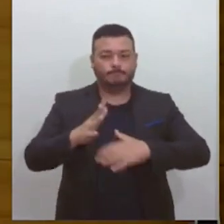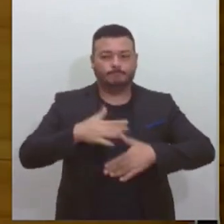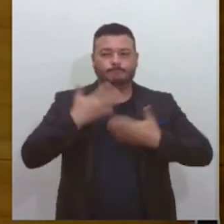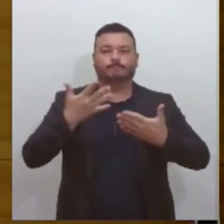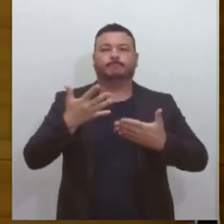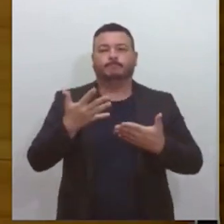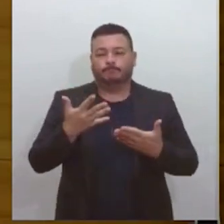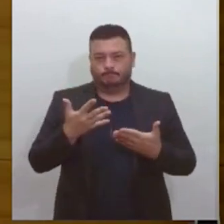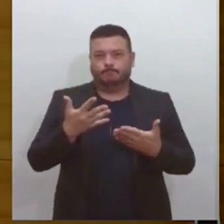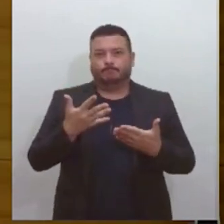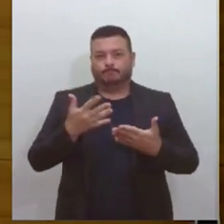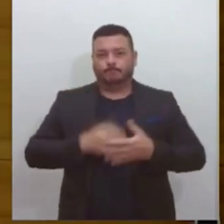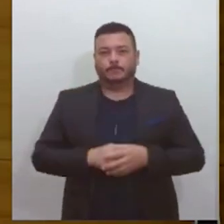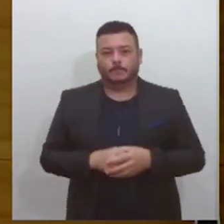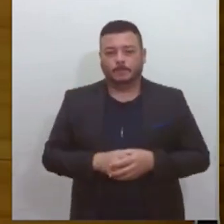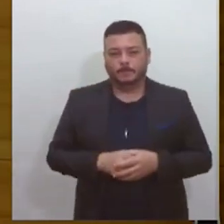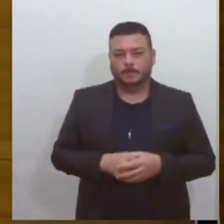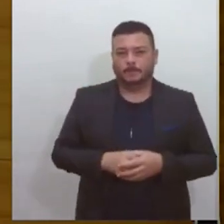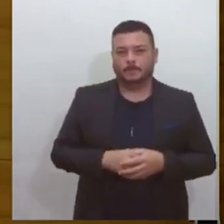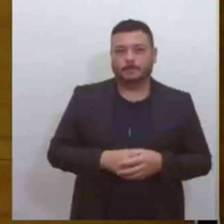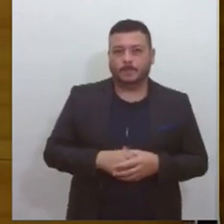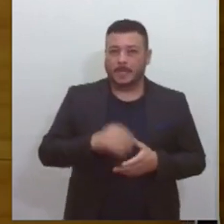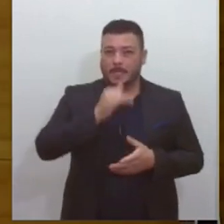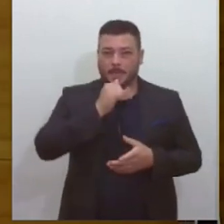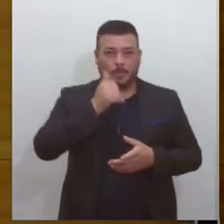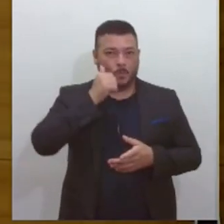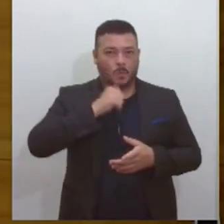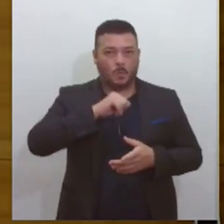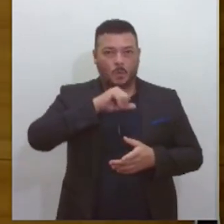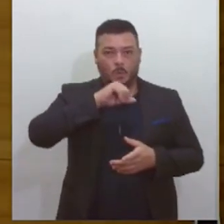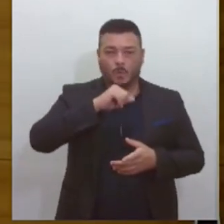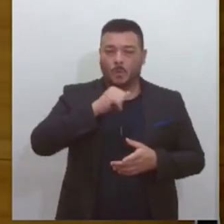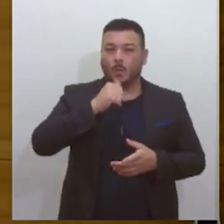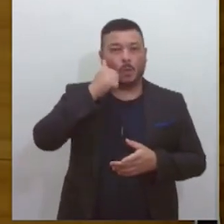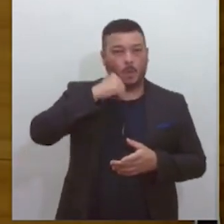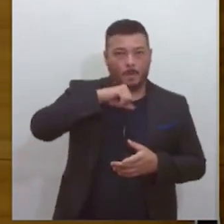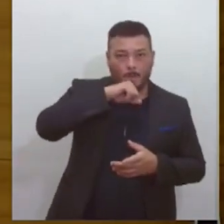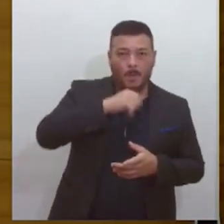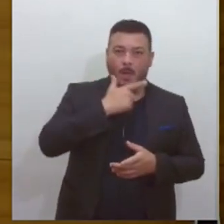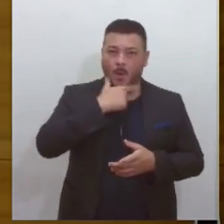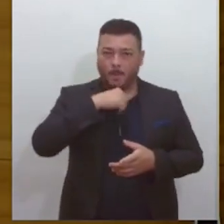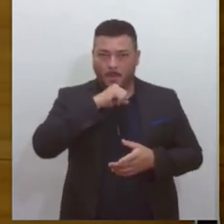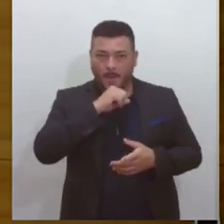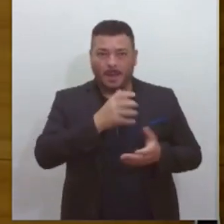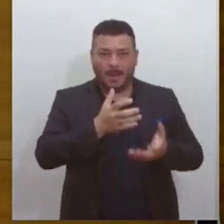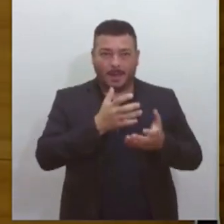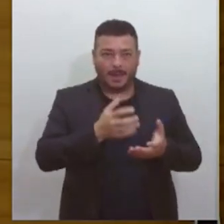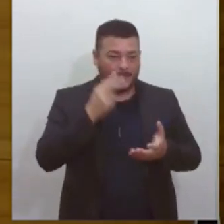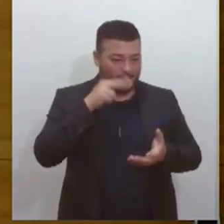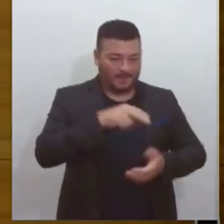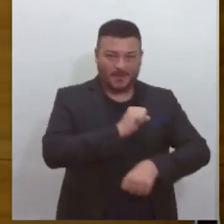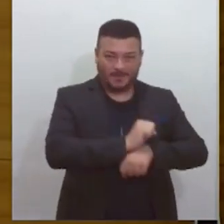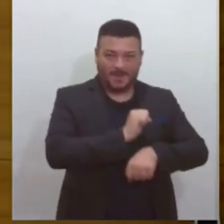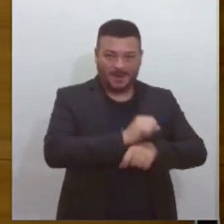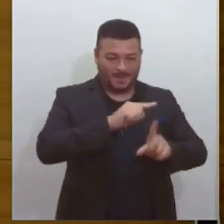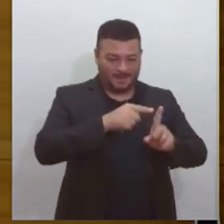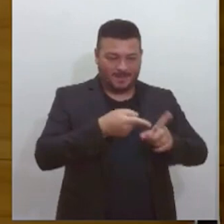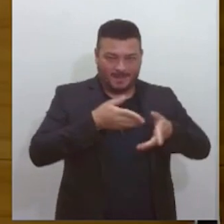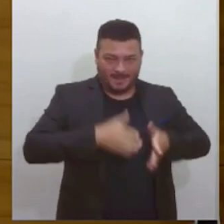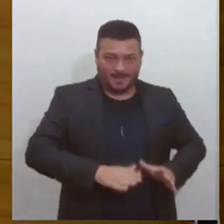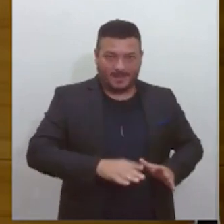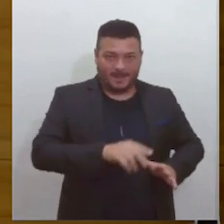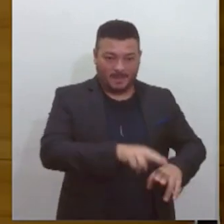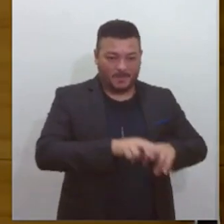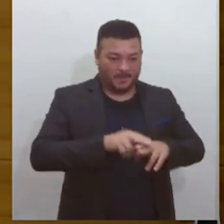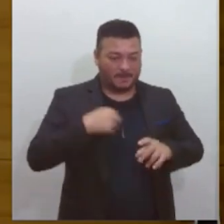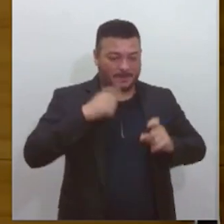O casal que está esperando um bebê, ele espera um bebê saudável, sadio. há todo um preparo para se receber uma criança, né? E